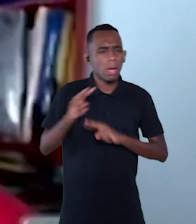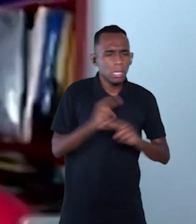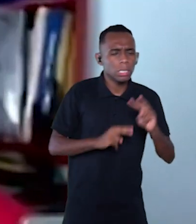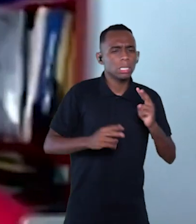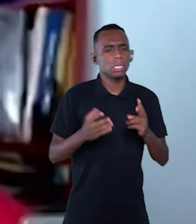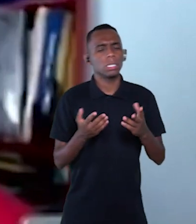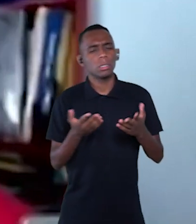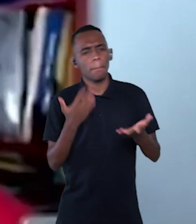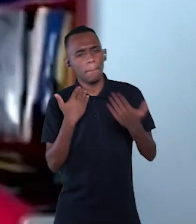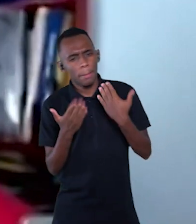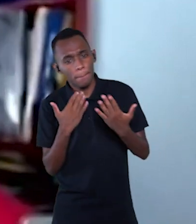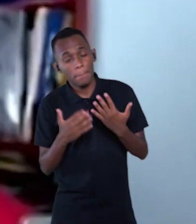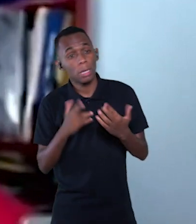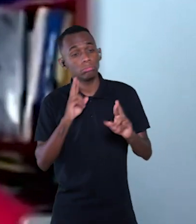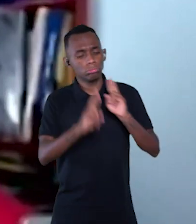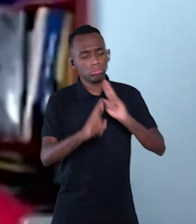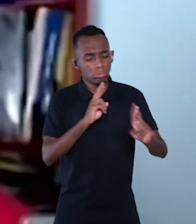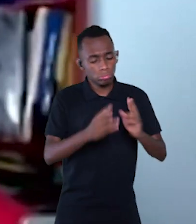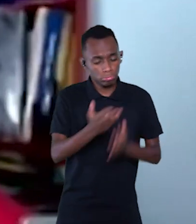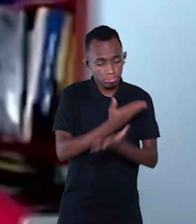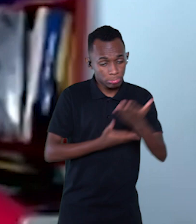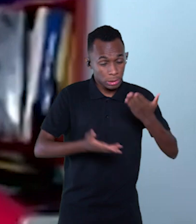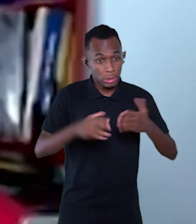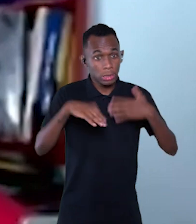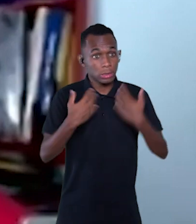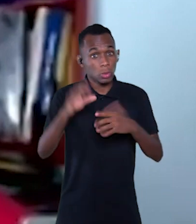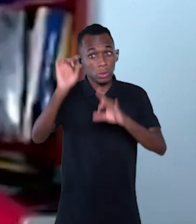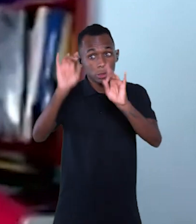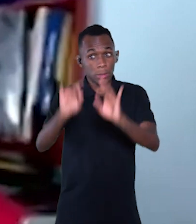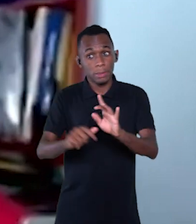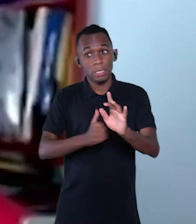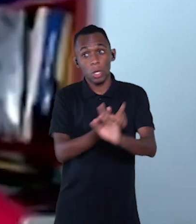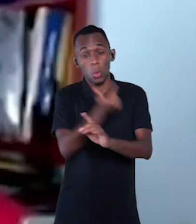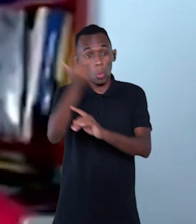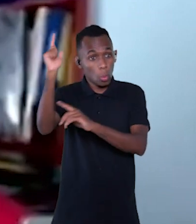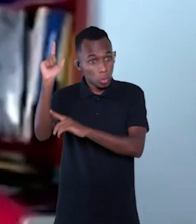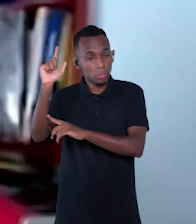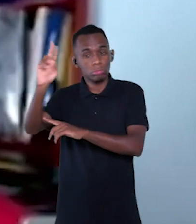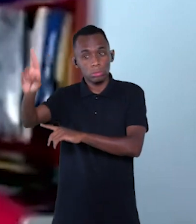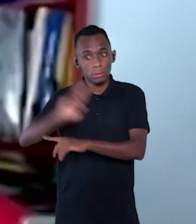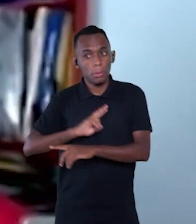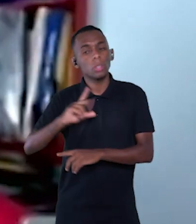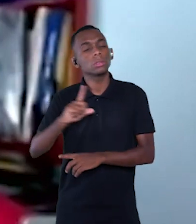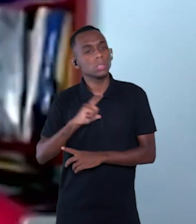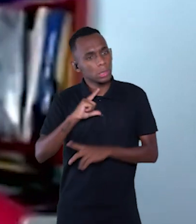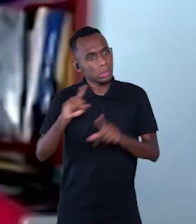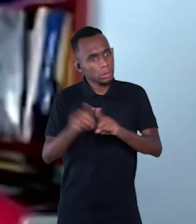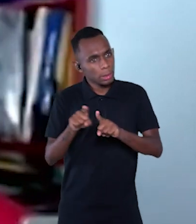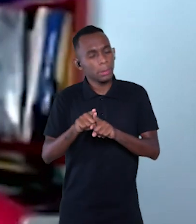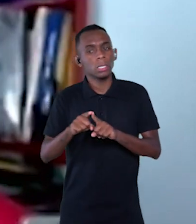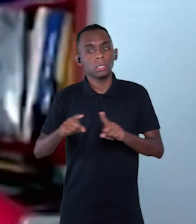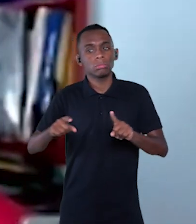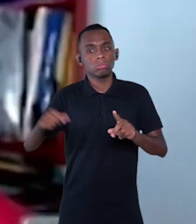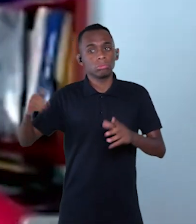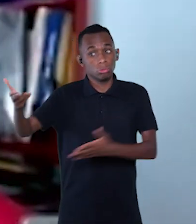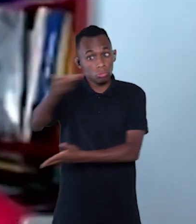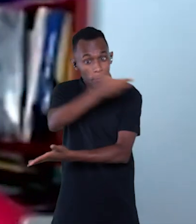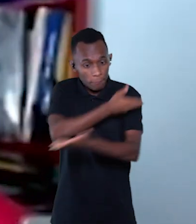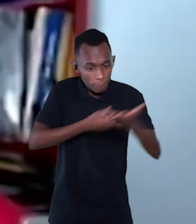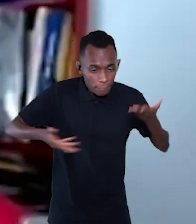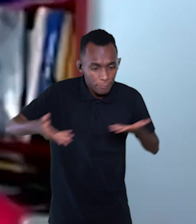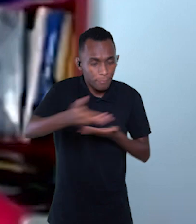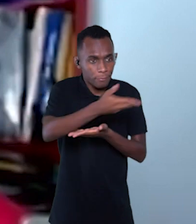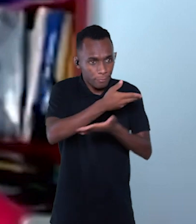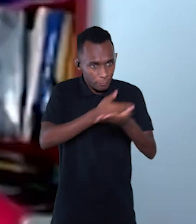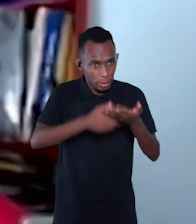examino o paciente, converso com o paciente, respondemos, e esse especialista nos dá uma devolutiva. Isso é super interessante. A gente